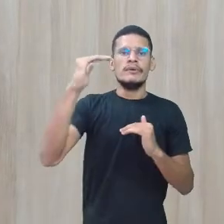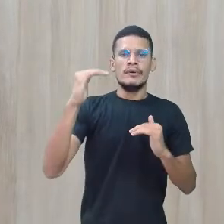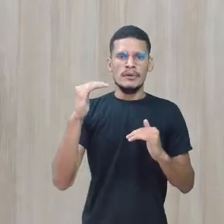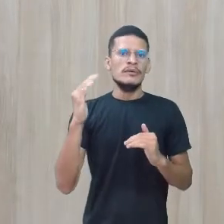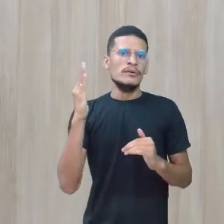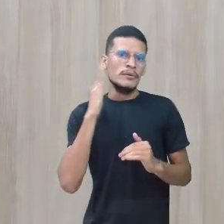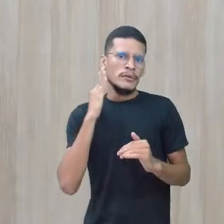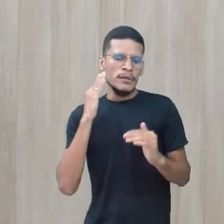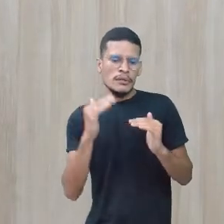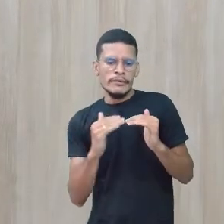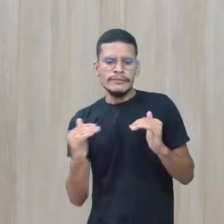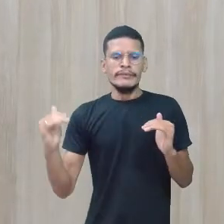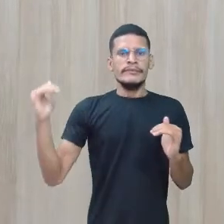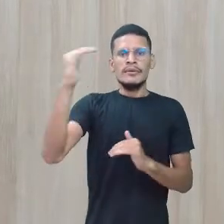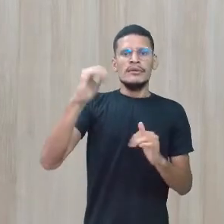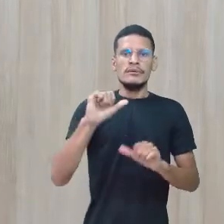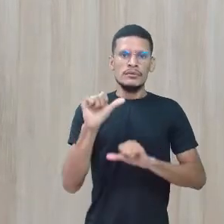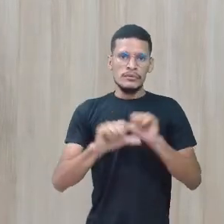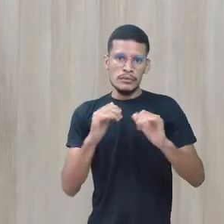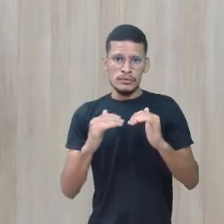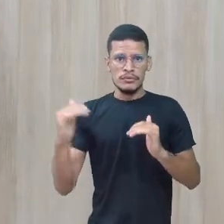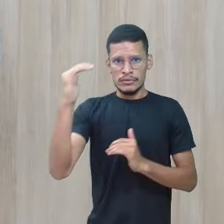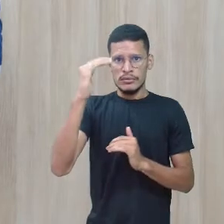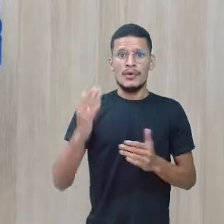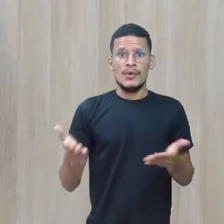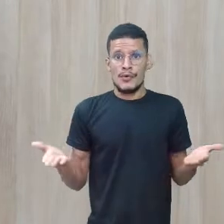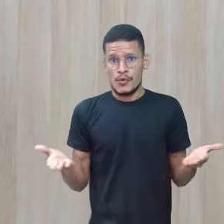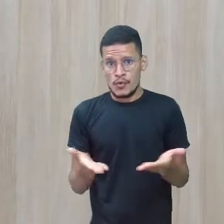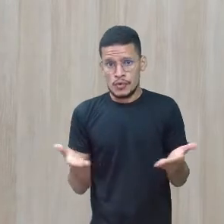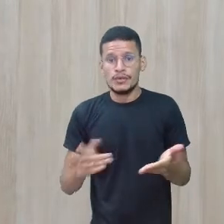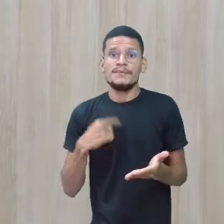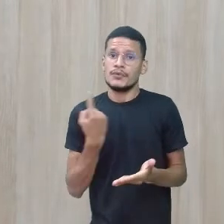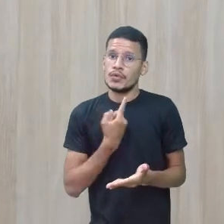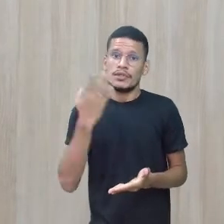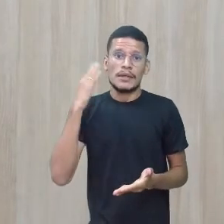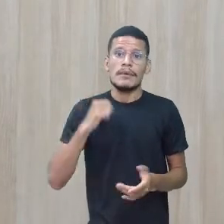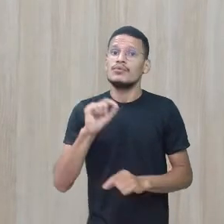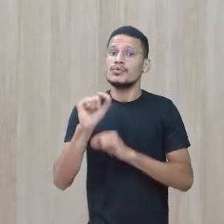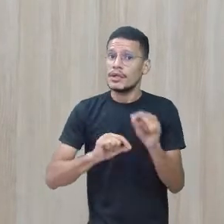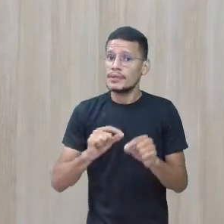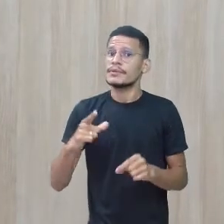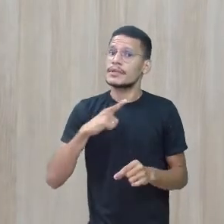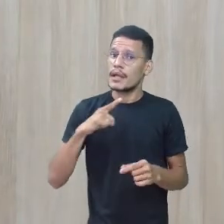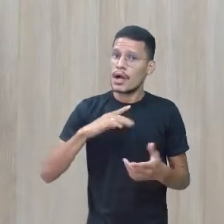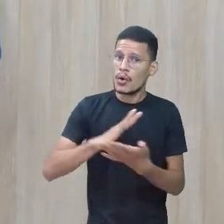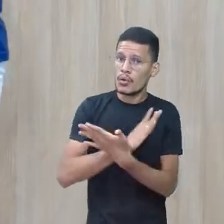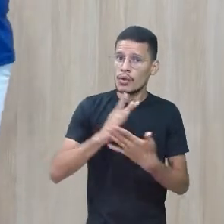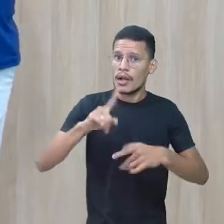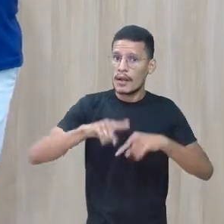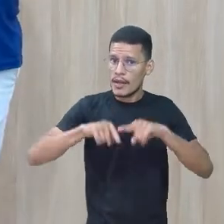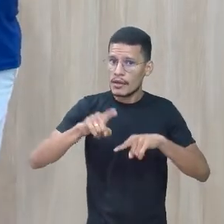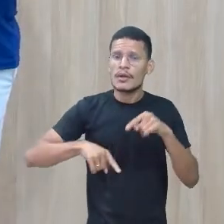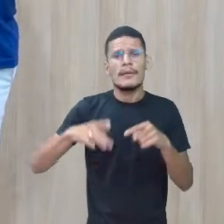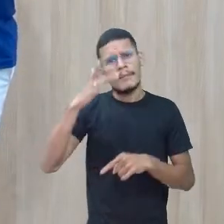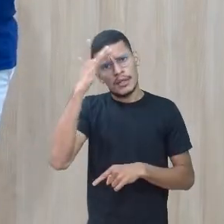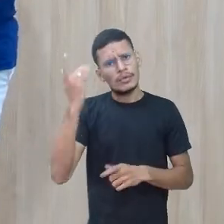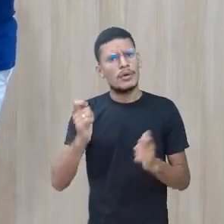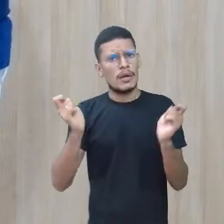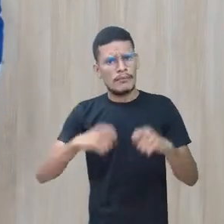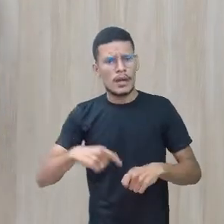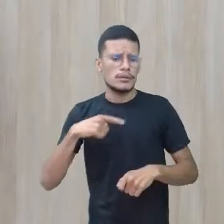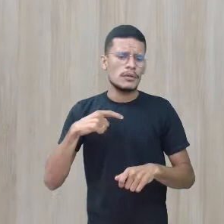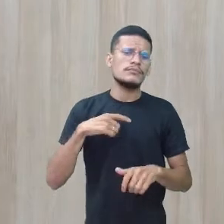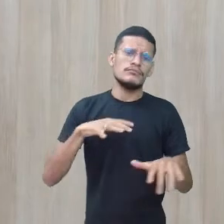socialmente, né, de mudar de classe, né? Hoje a gente sabe que existem elementos que fazem com que a gente tenha uma